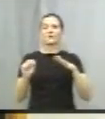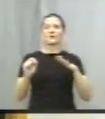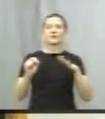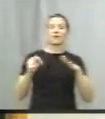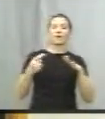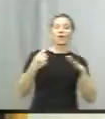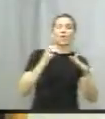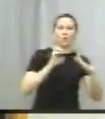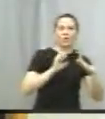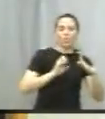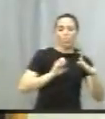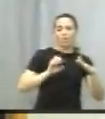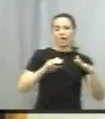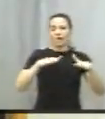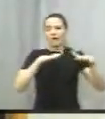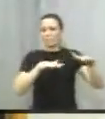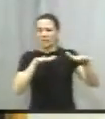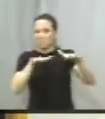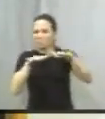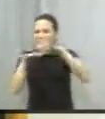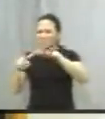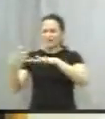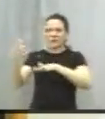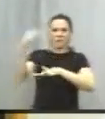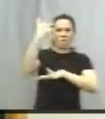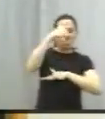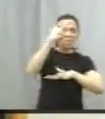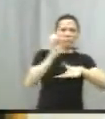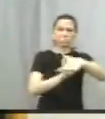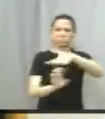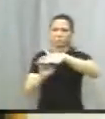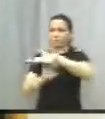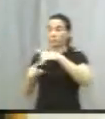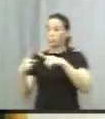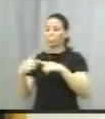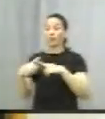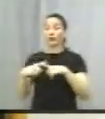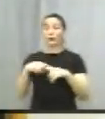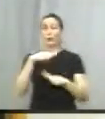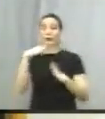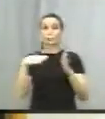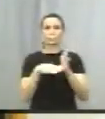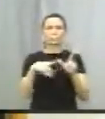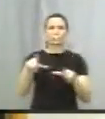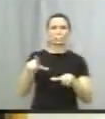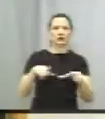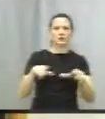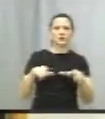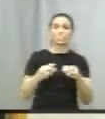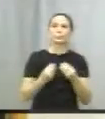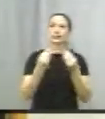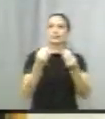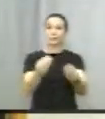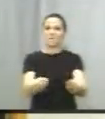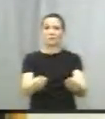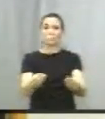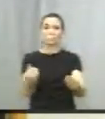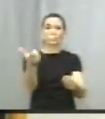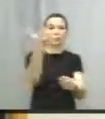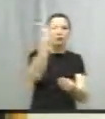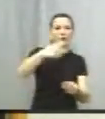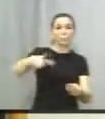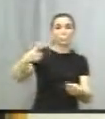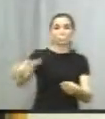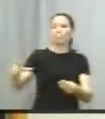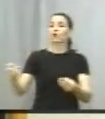de outras empresas no seu entorno, porque todos os serviços passam a ser, vão ser renovados a partir